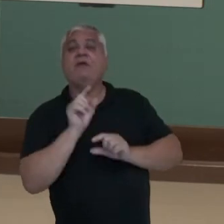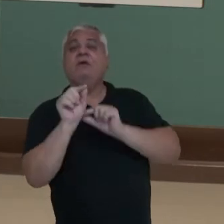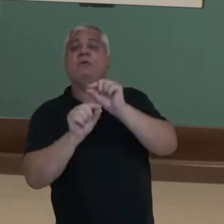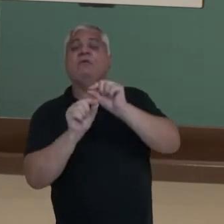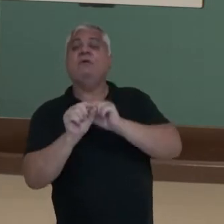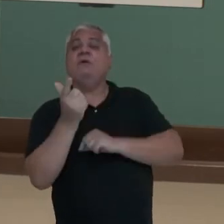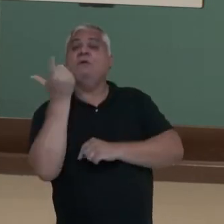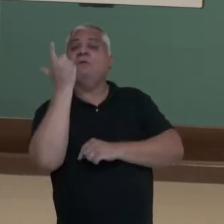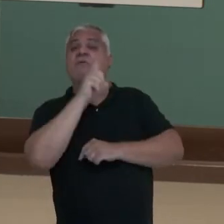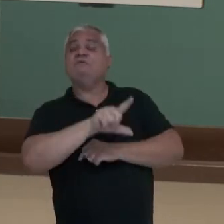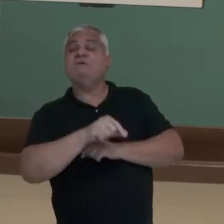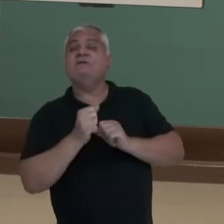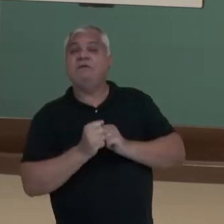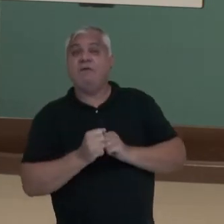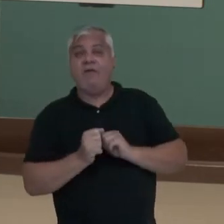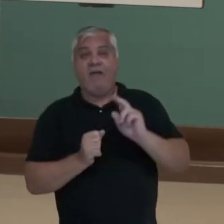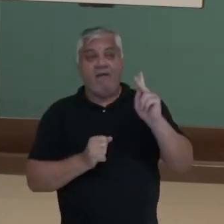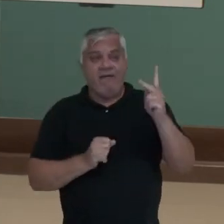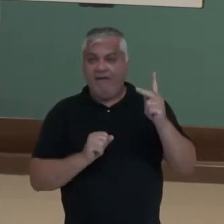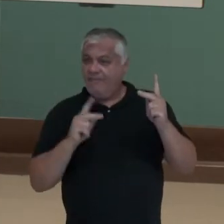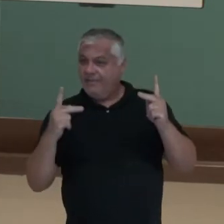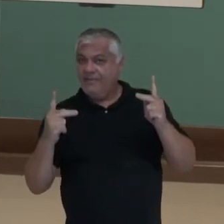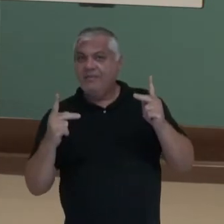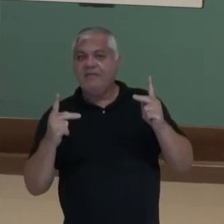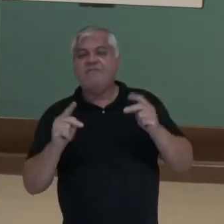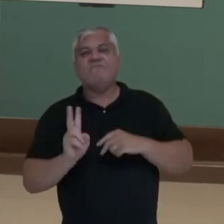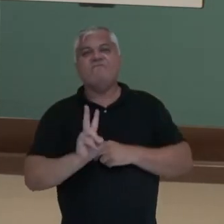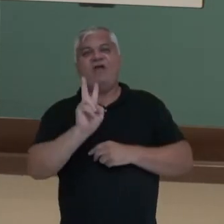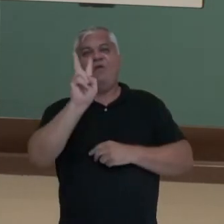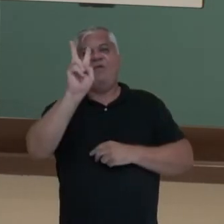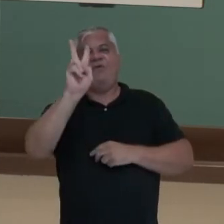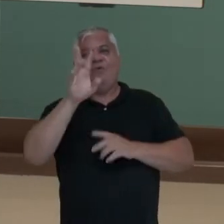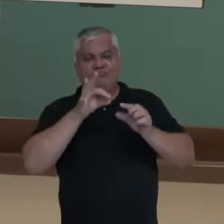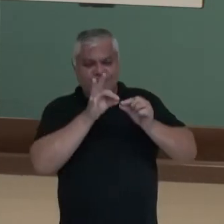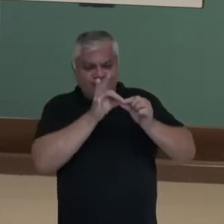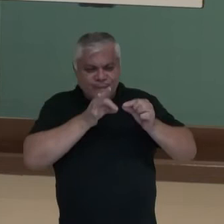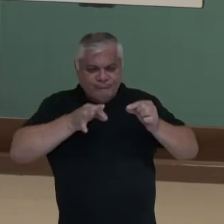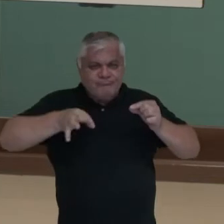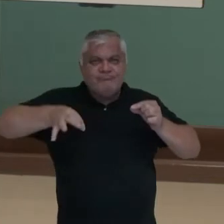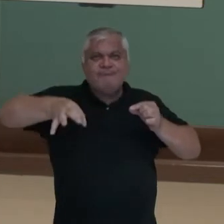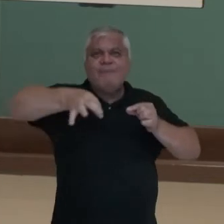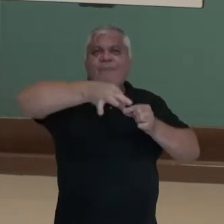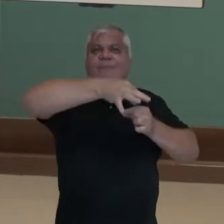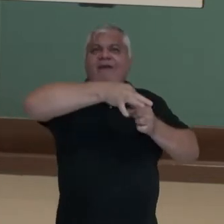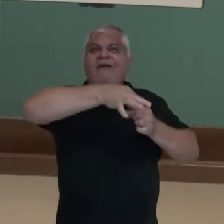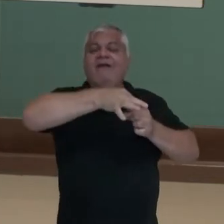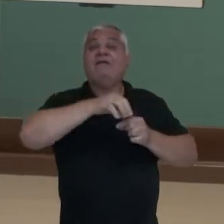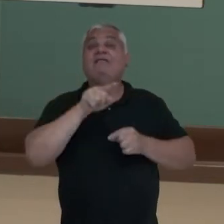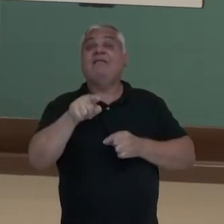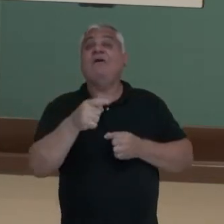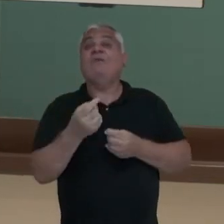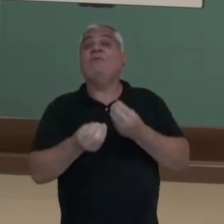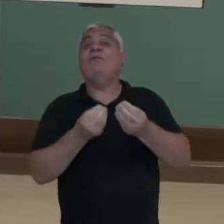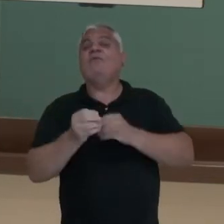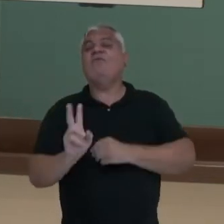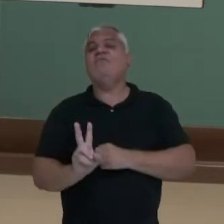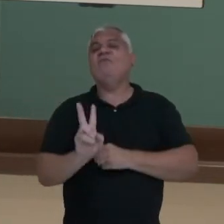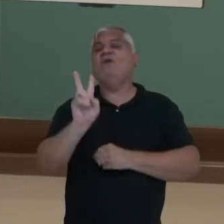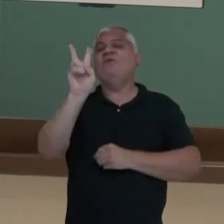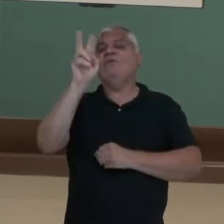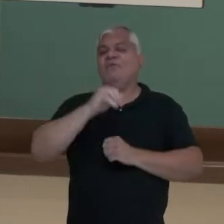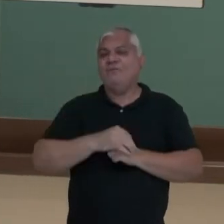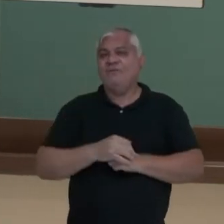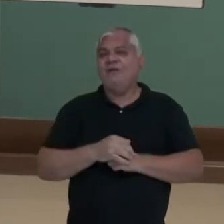gente mediu nesse ponto P, e nós temos o valor da circunferência. A partir desse valor da circunferência, a